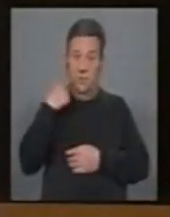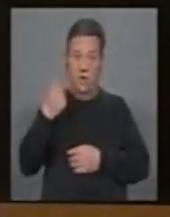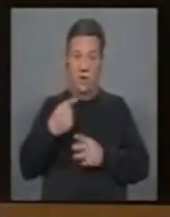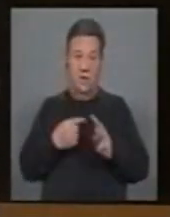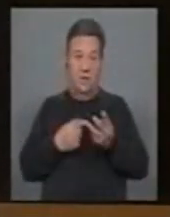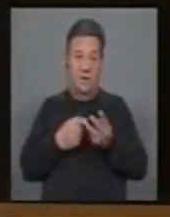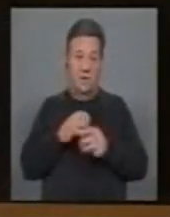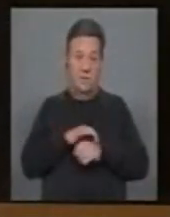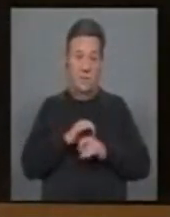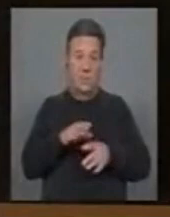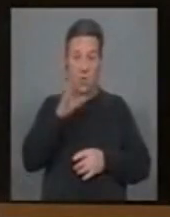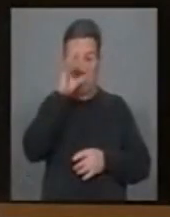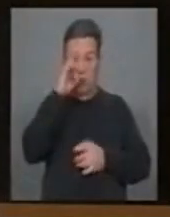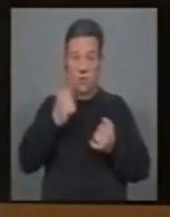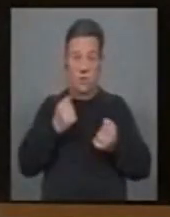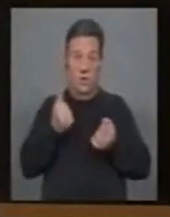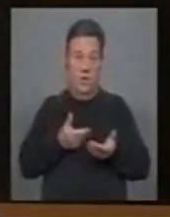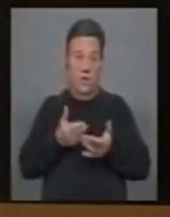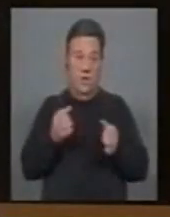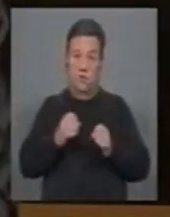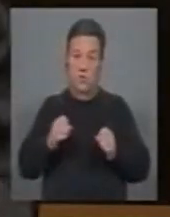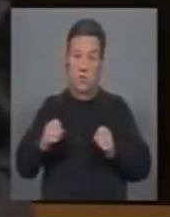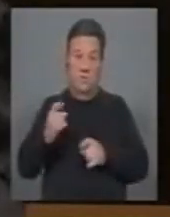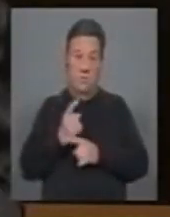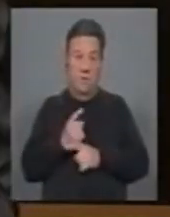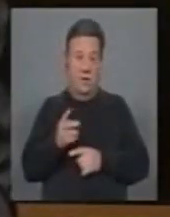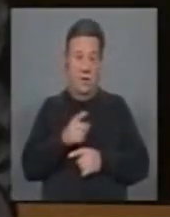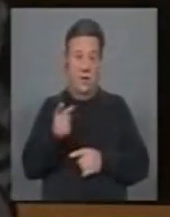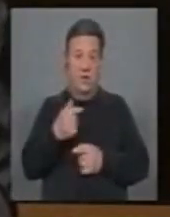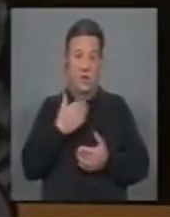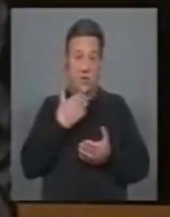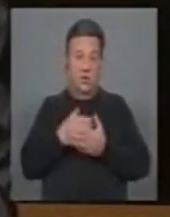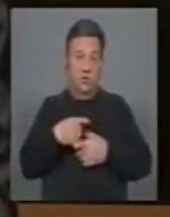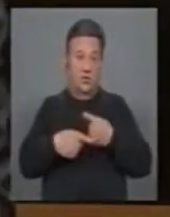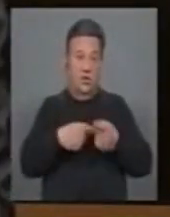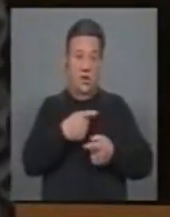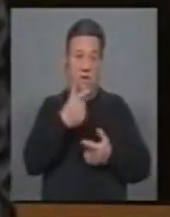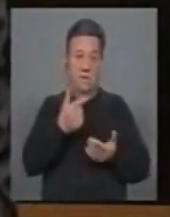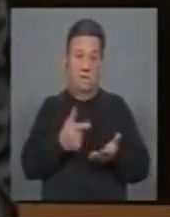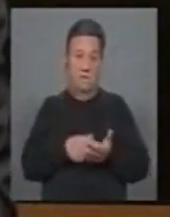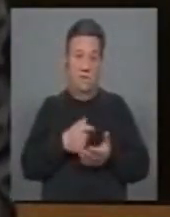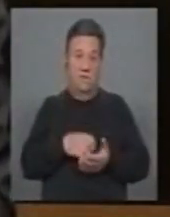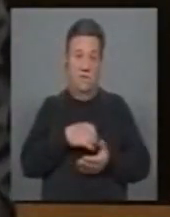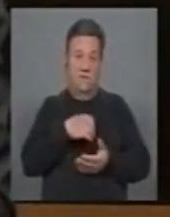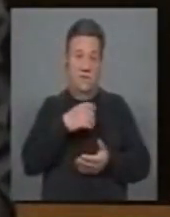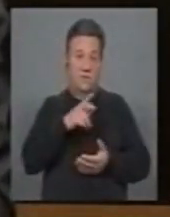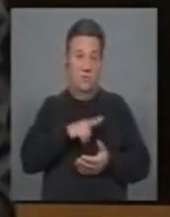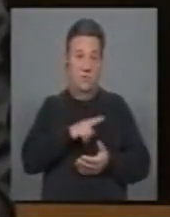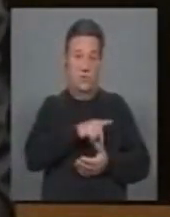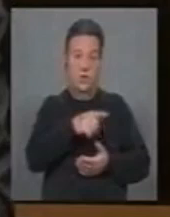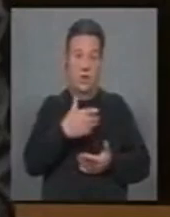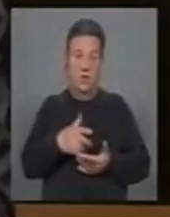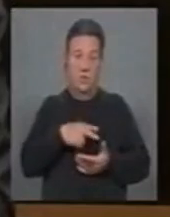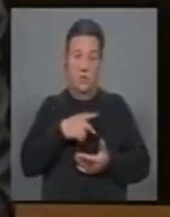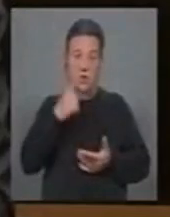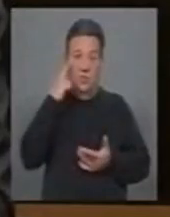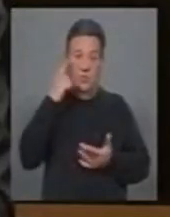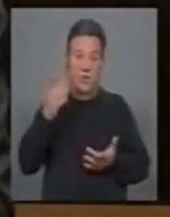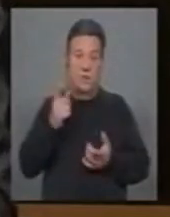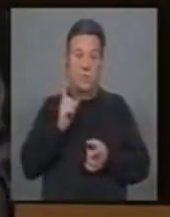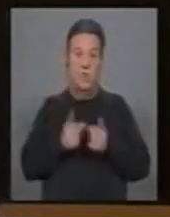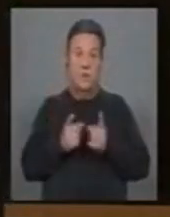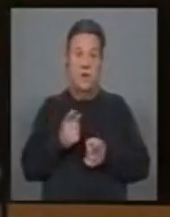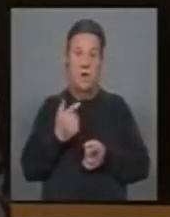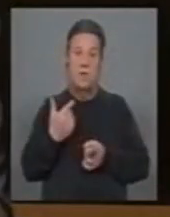planilhas e o governo não tem conseguido lidar com nenhuma com uma delas e isso gera que gera desconfiança para os portugueses e portugueses hoje em dia não sabem